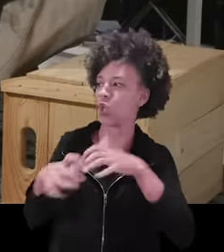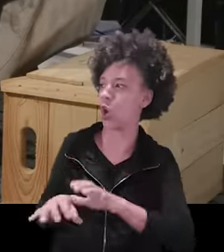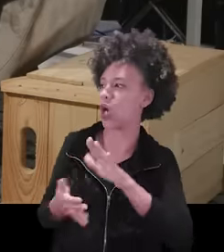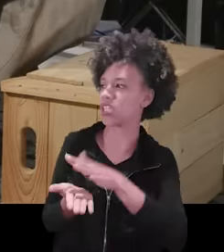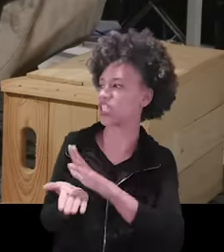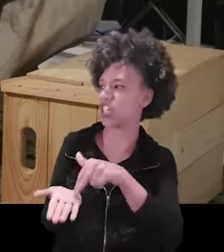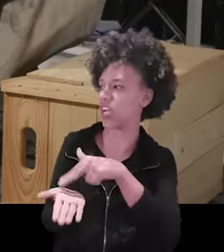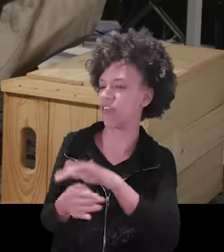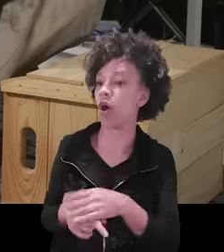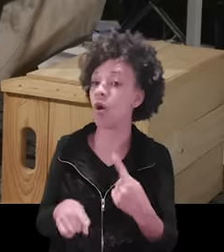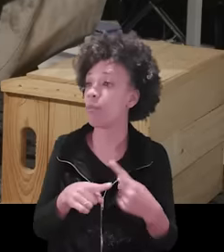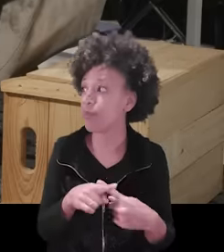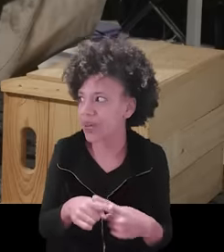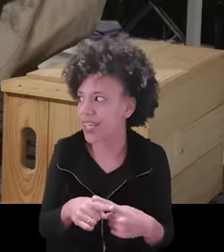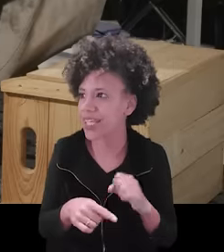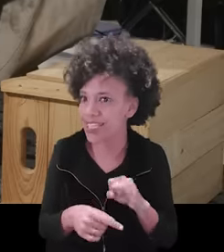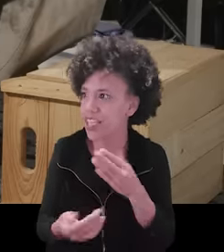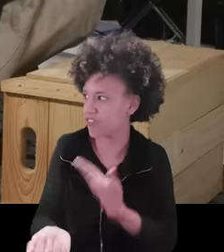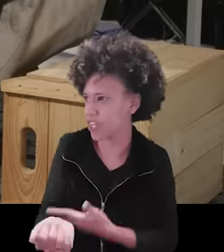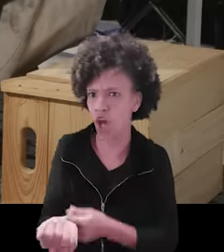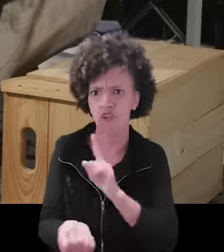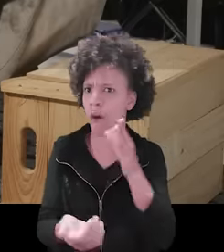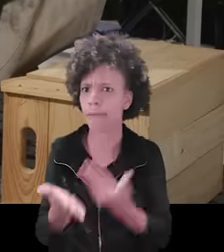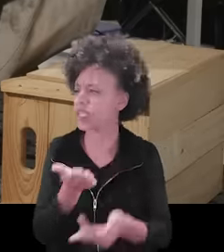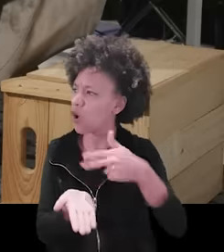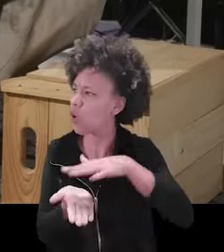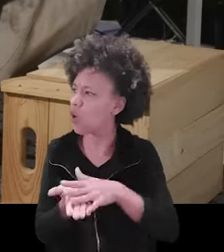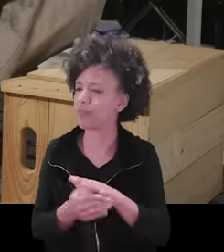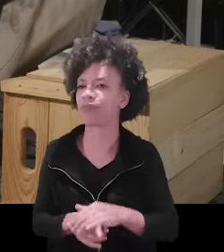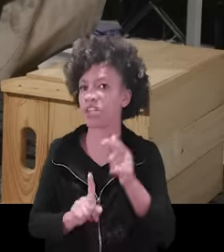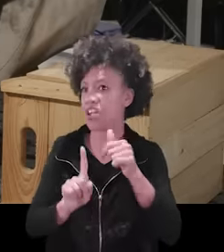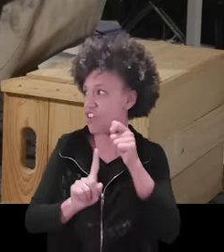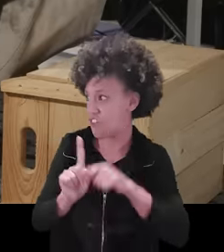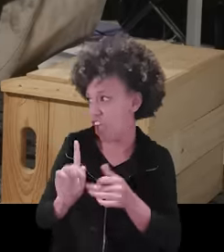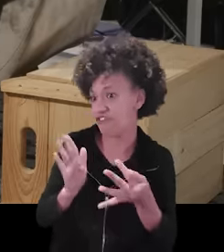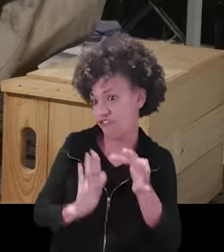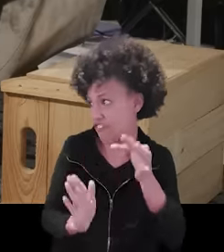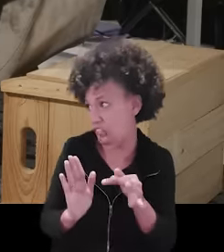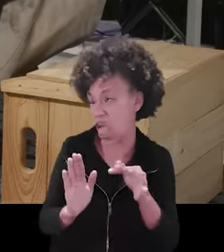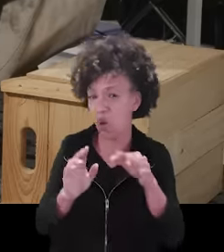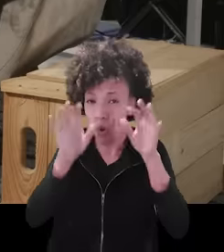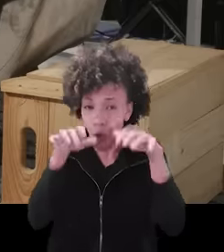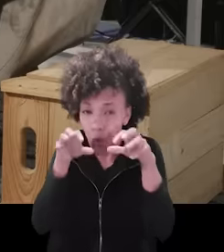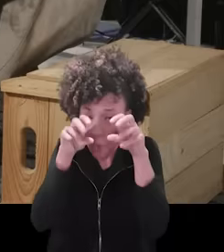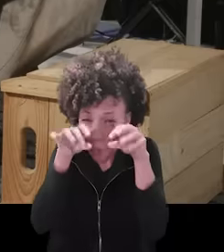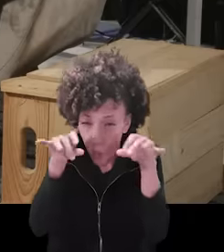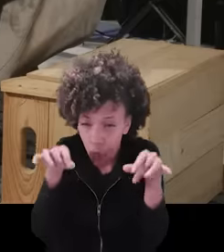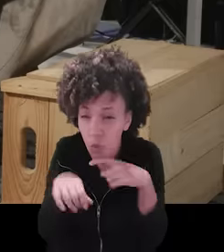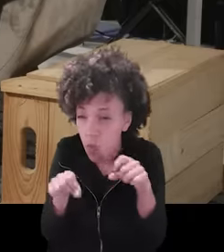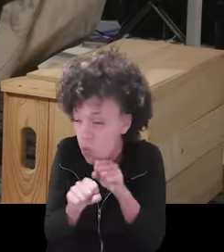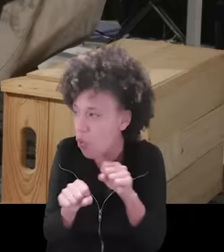por isso que ele tá lá eu quero que é viciada que ela vai falar não vou perder meu carnaval cara o cara que tá lá em fevereiro nevando aqui no canal